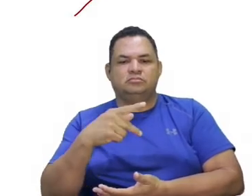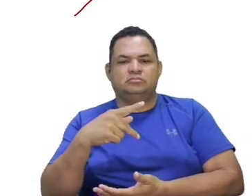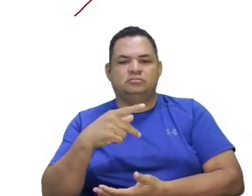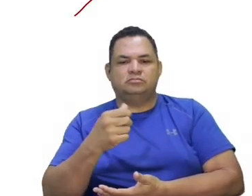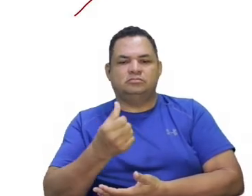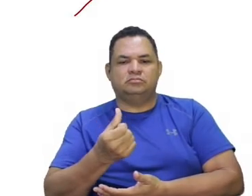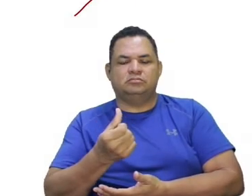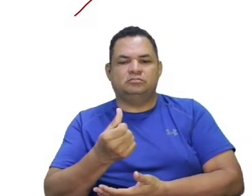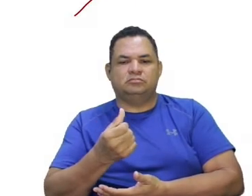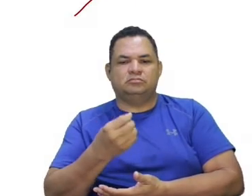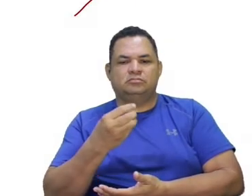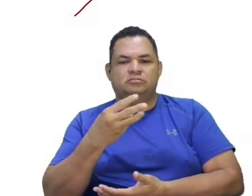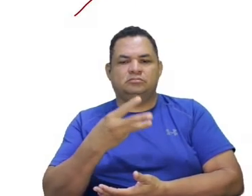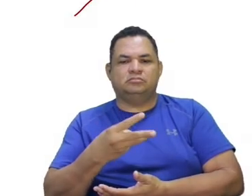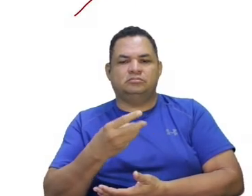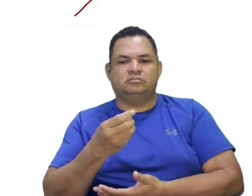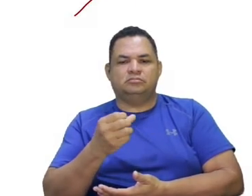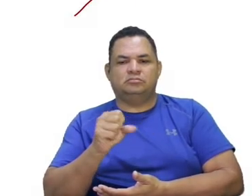2P6,